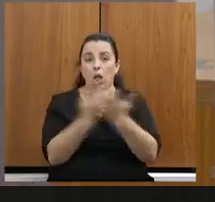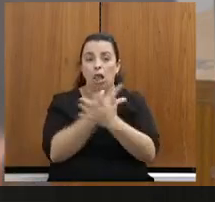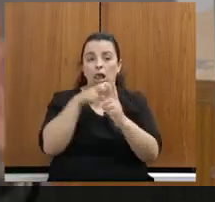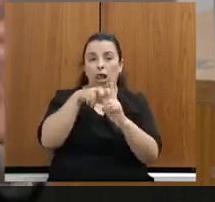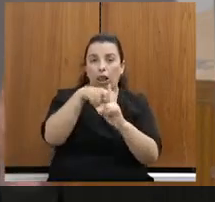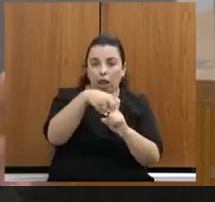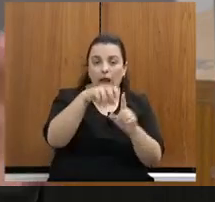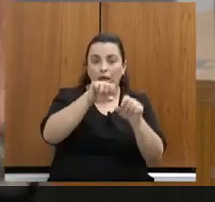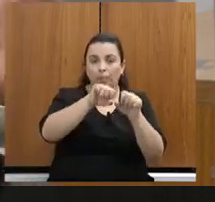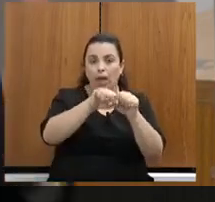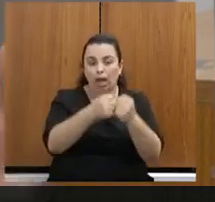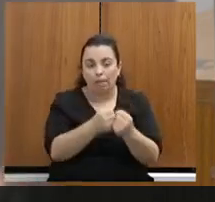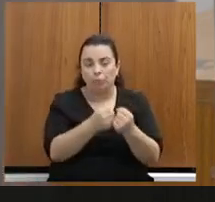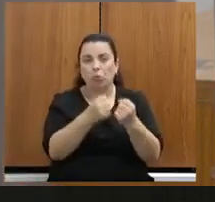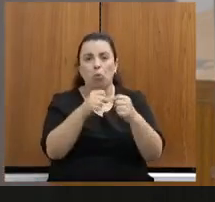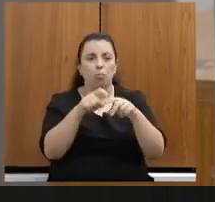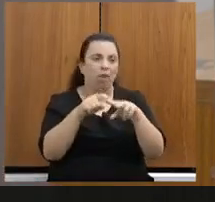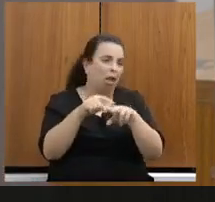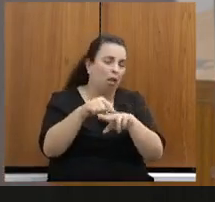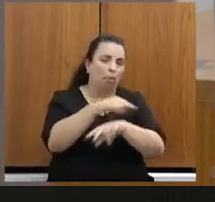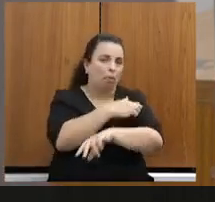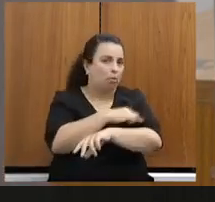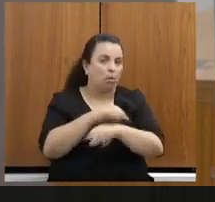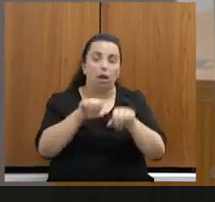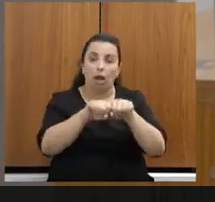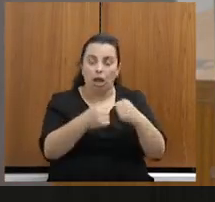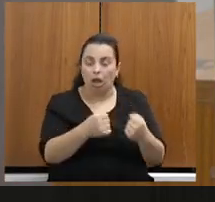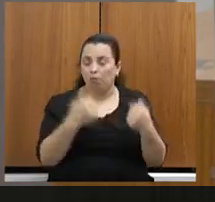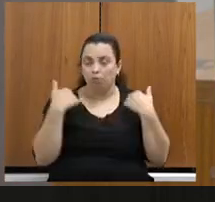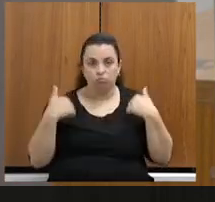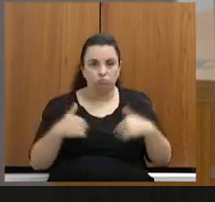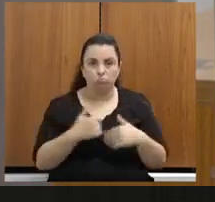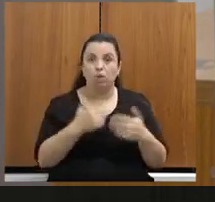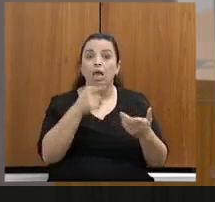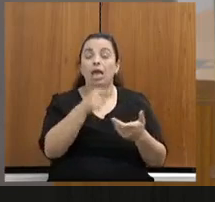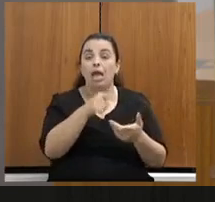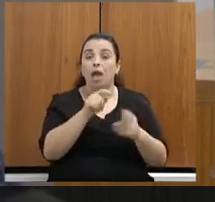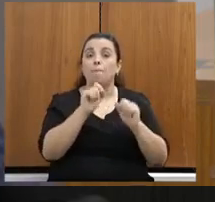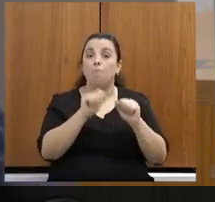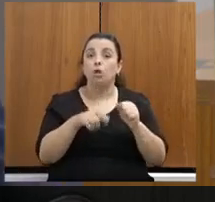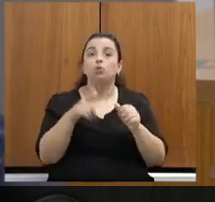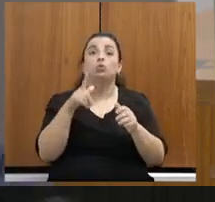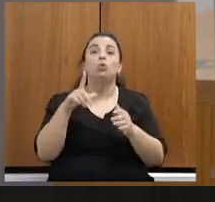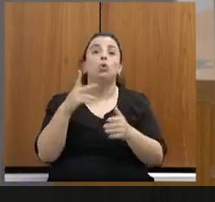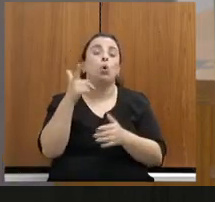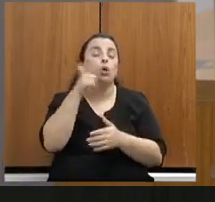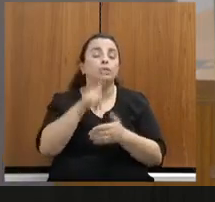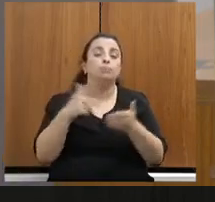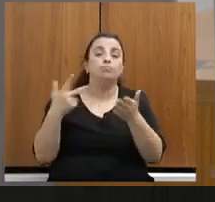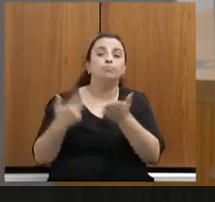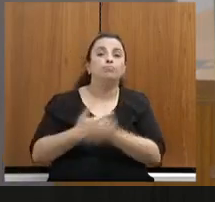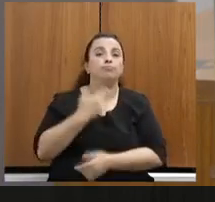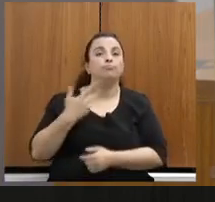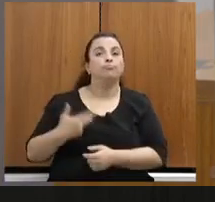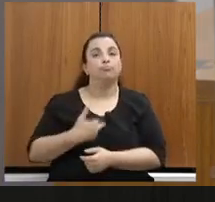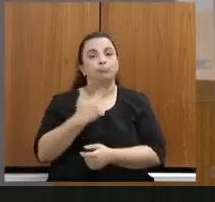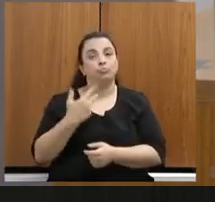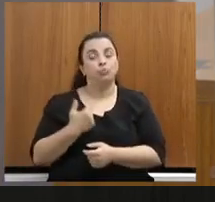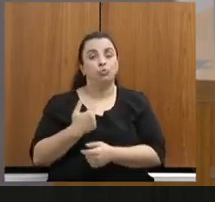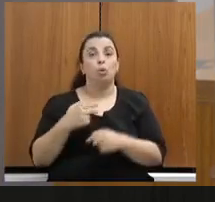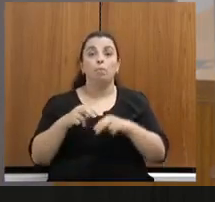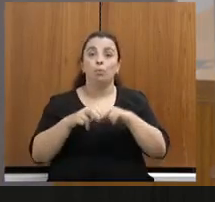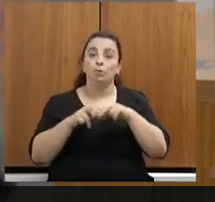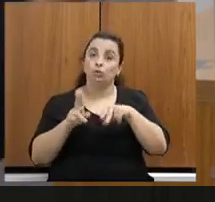e abaixo índice da remuneração do SUS esse programa de